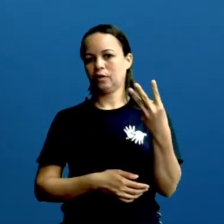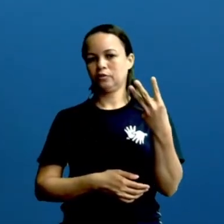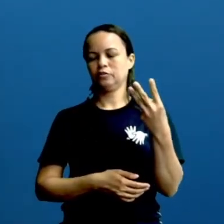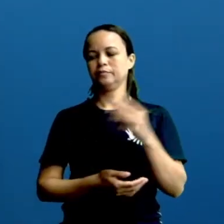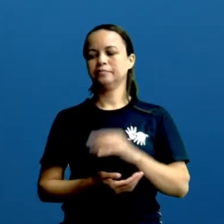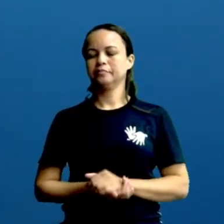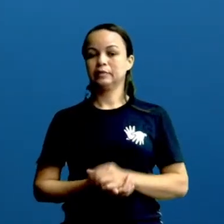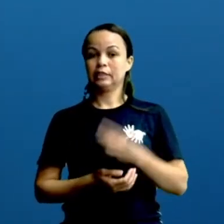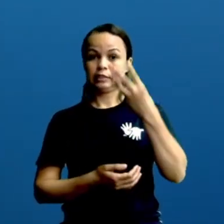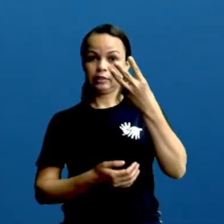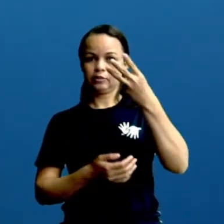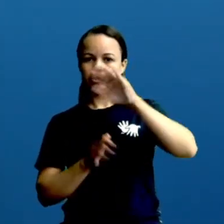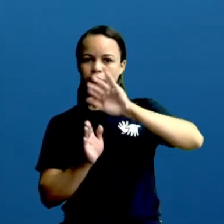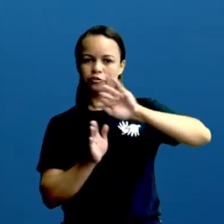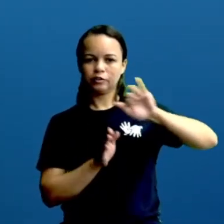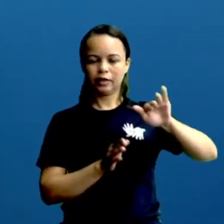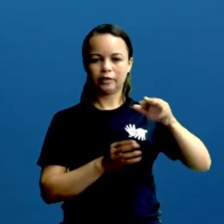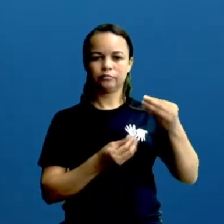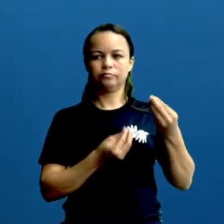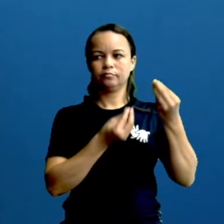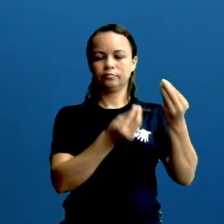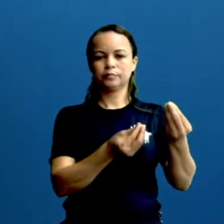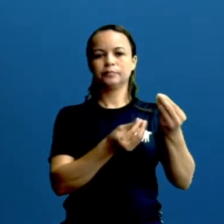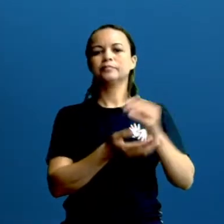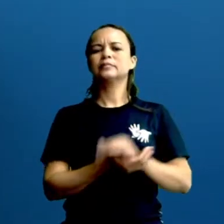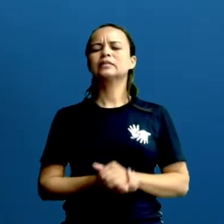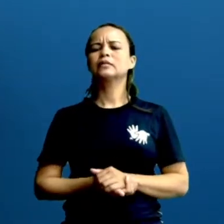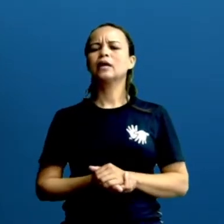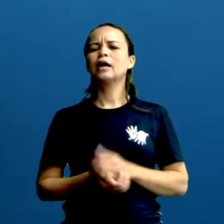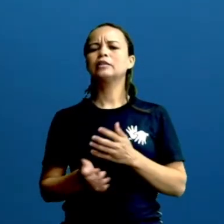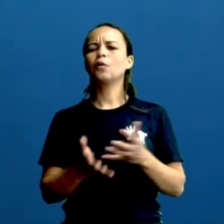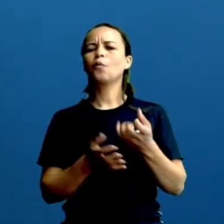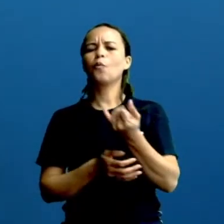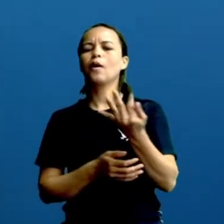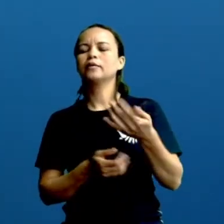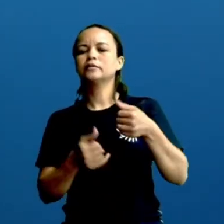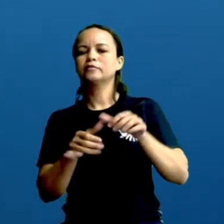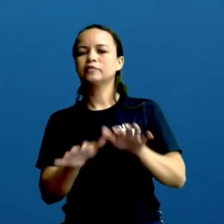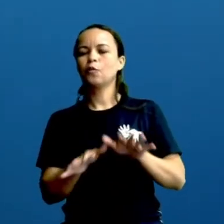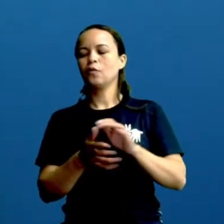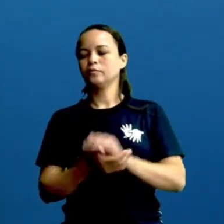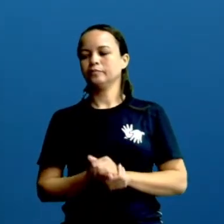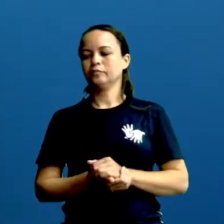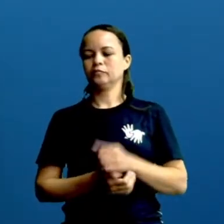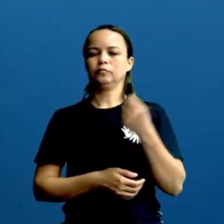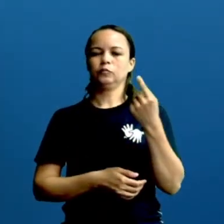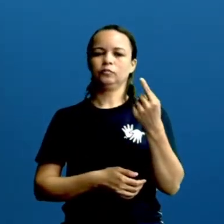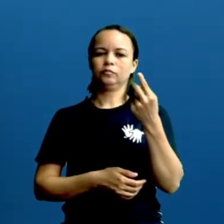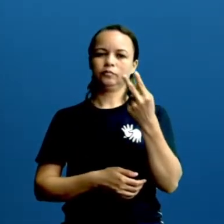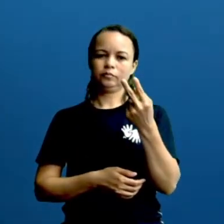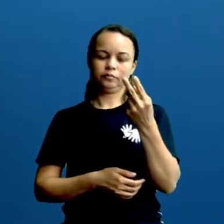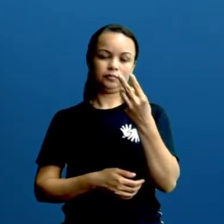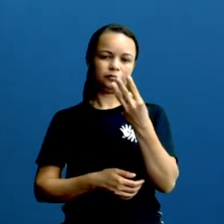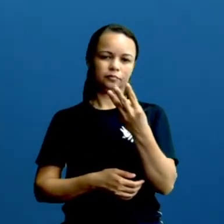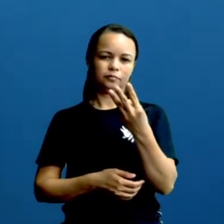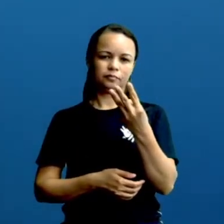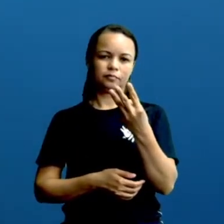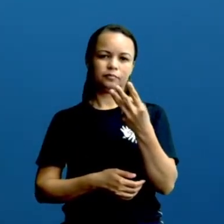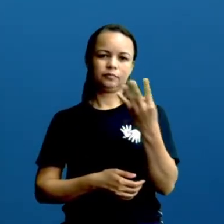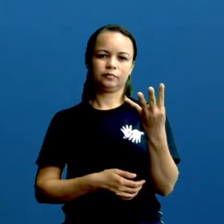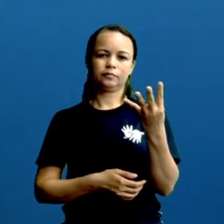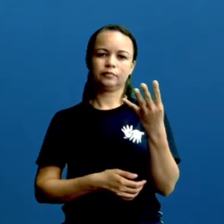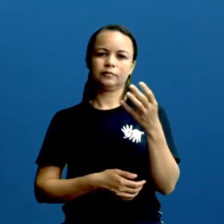3. Tirei essas 3 aqui de cima. Vamos ver quantas ficaram. 1, 2,